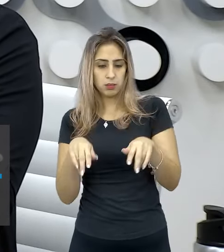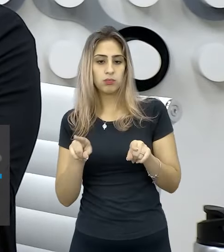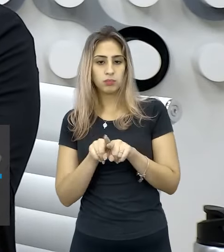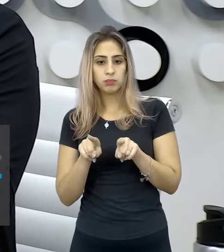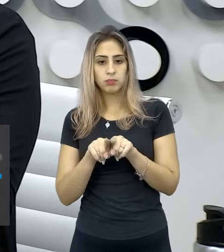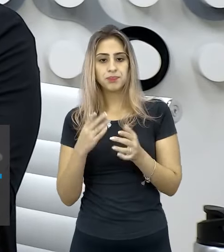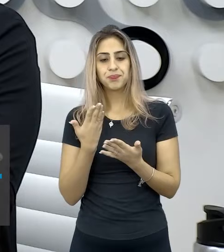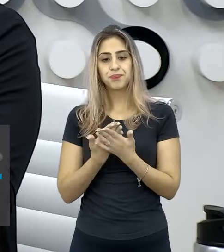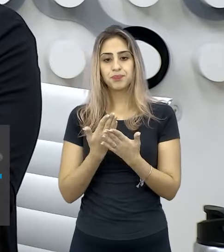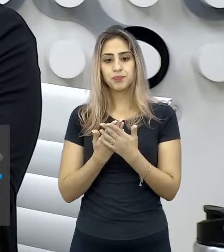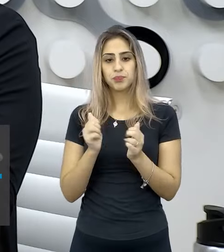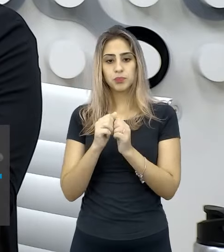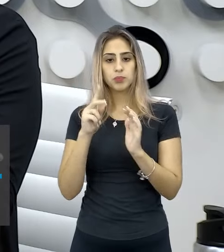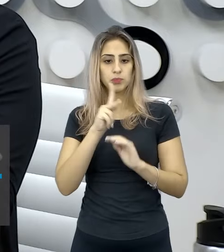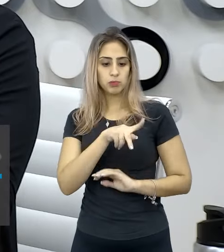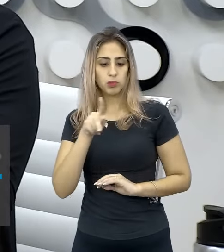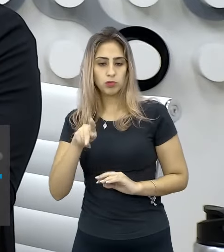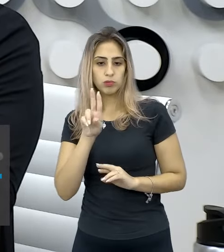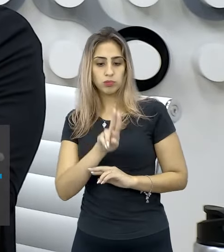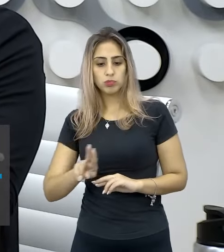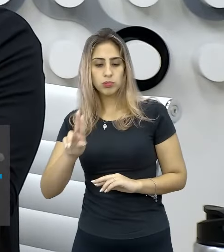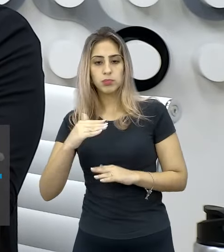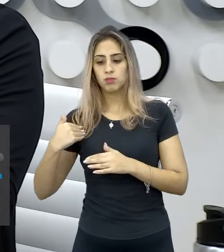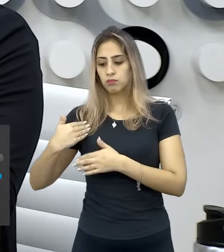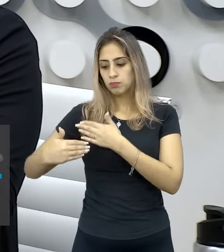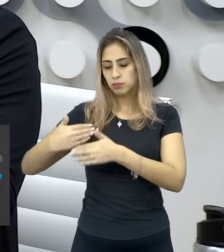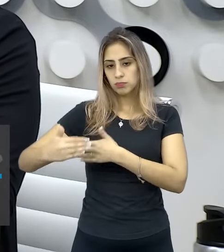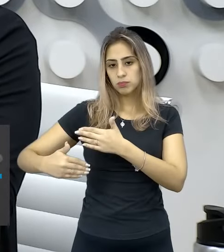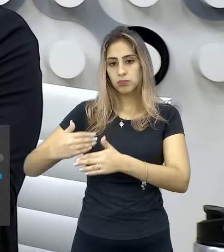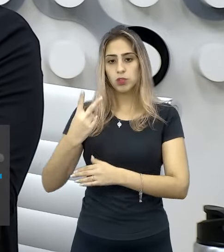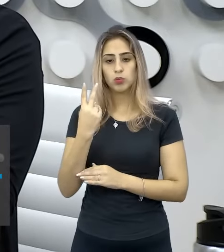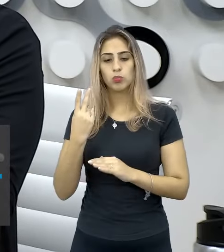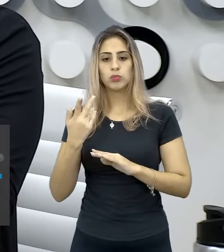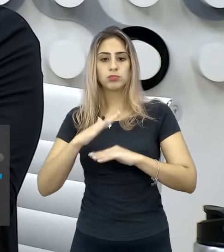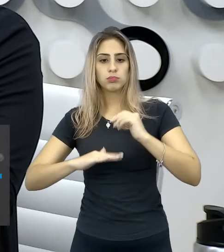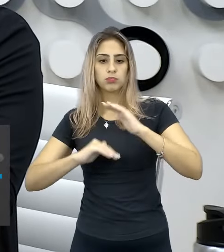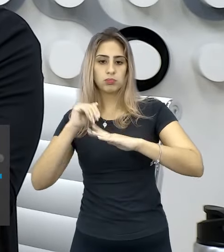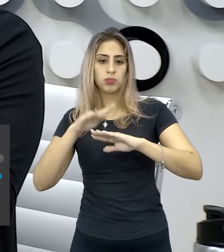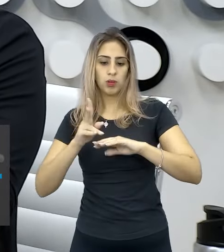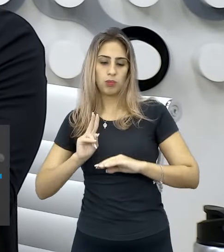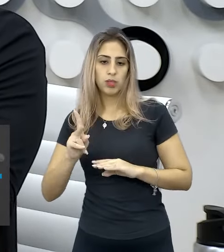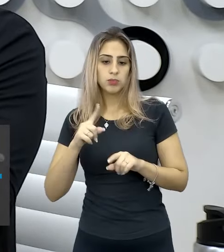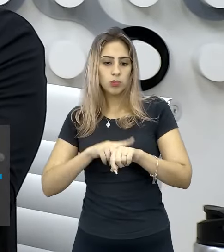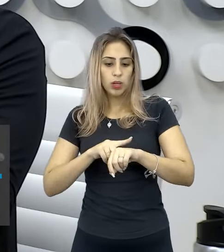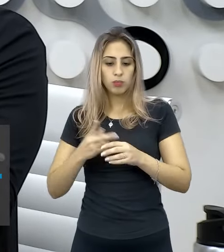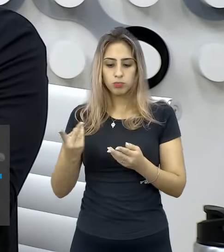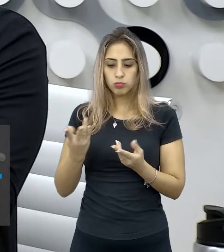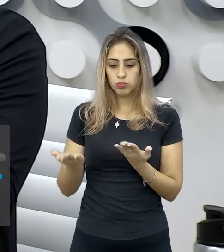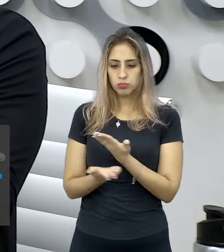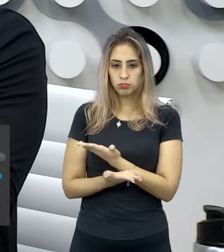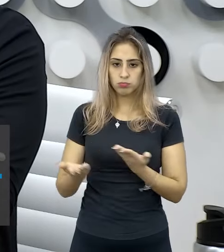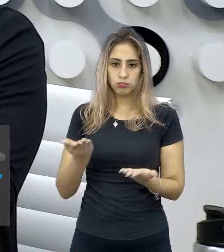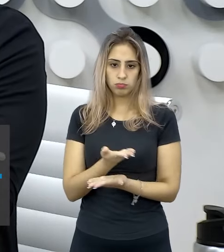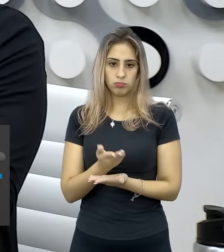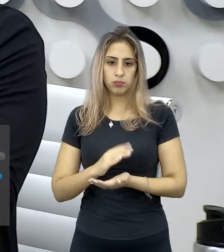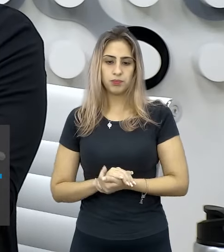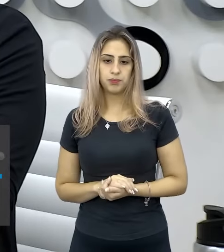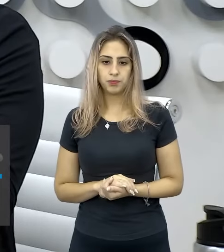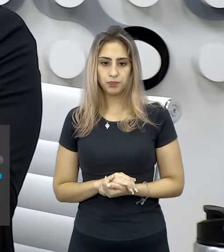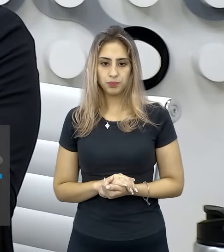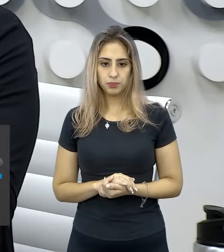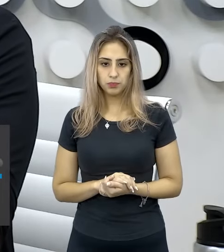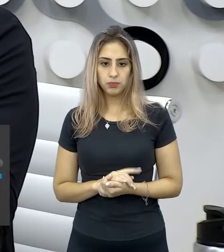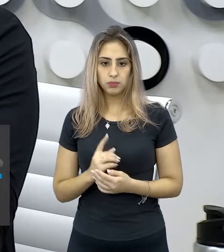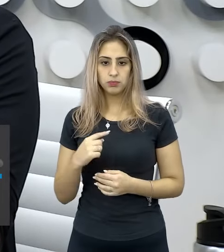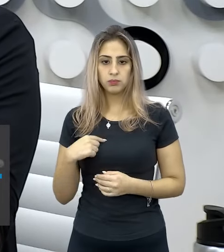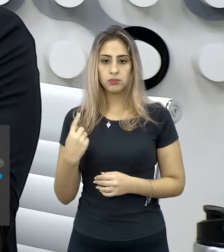uma metodologia para o professor utilizar para desenvolver as duas habilidades ao mesmo tempo. Né? Antes